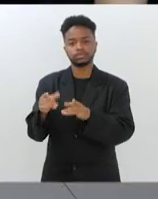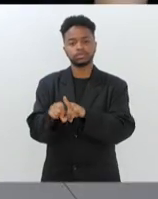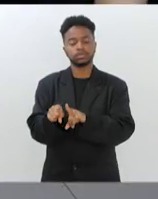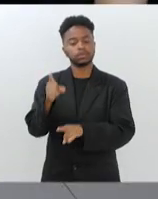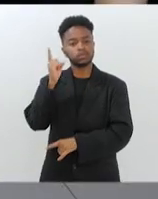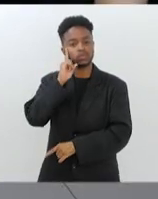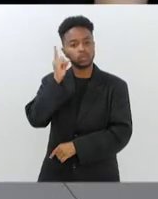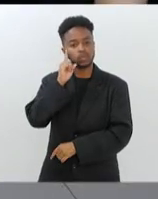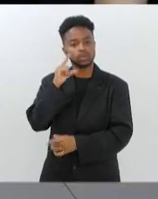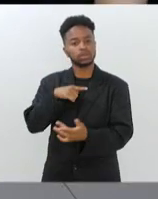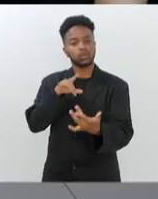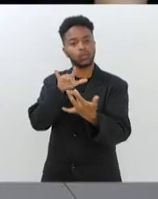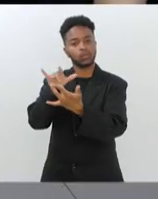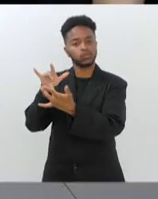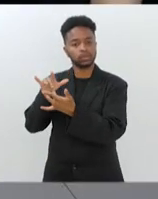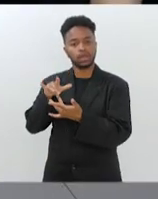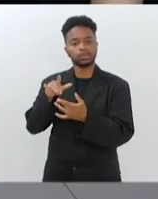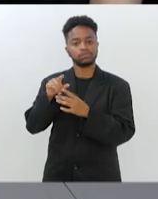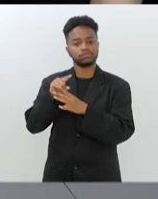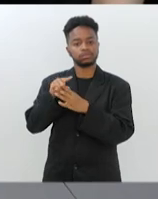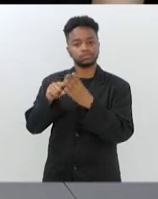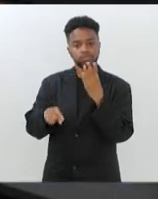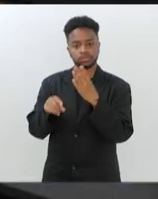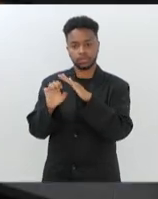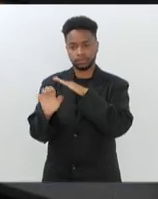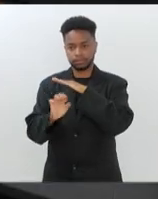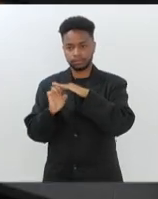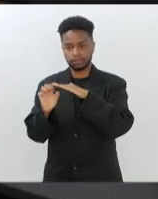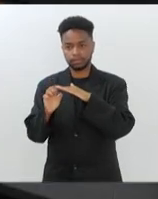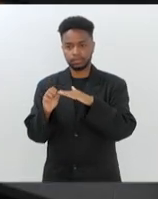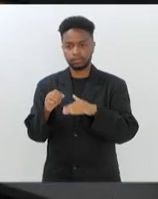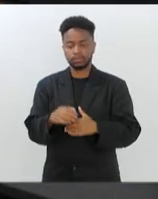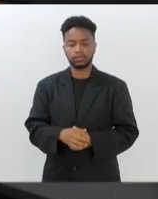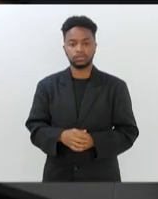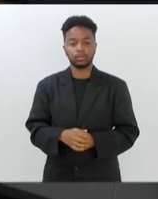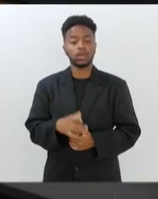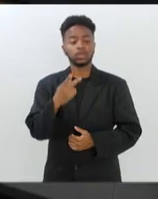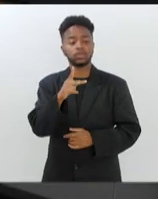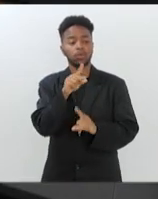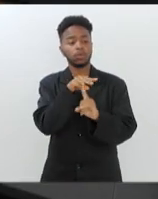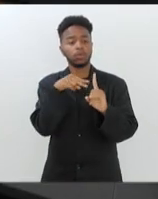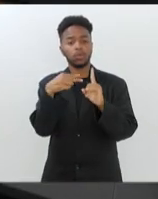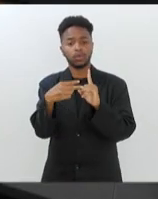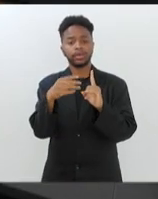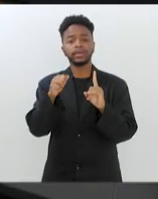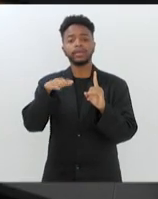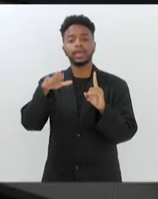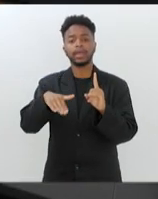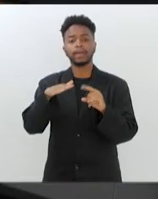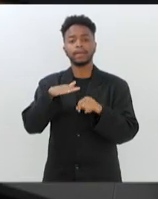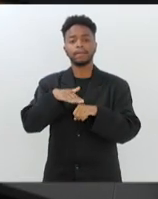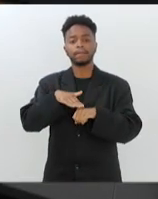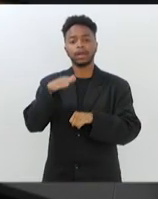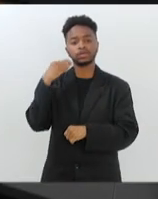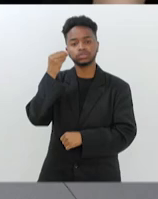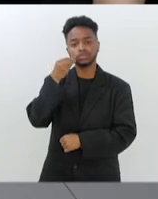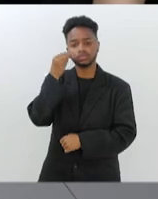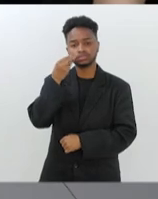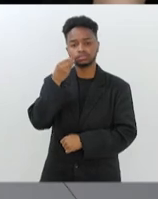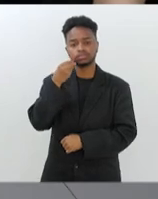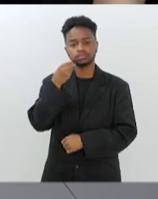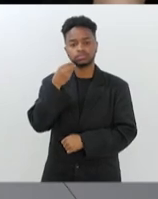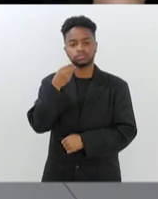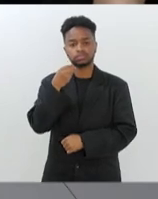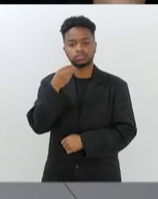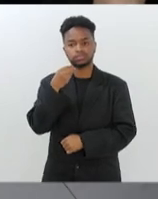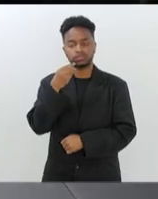dias em contato com as agências e com as secretarias pertinentes o mais graduado S ponto de vista da administração pública vossa senhoria é eu tenho formação